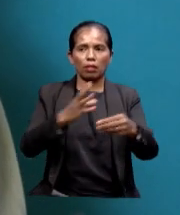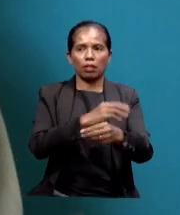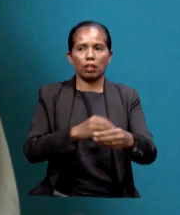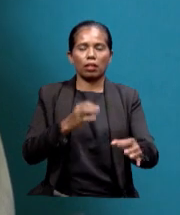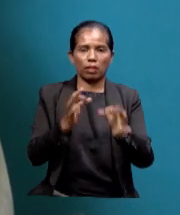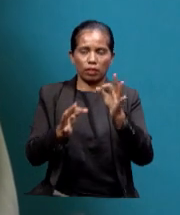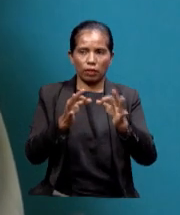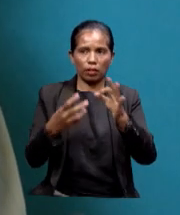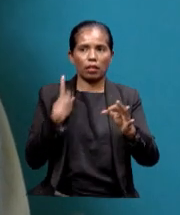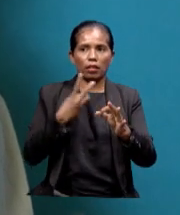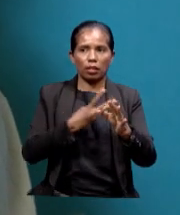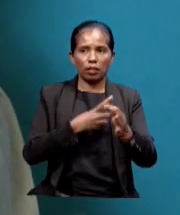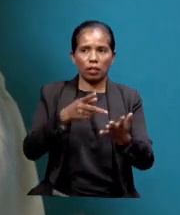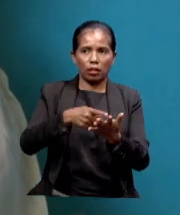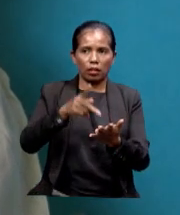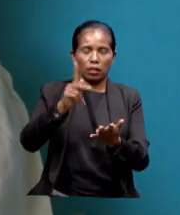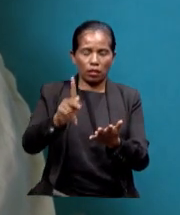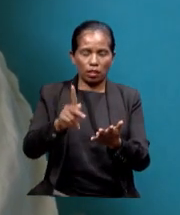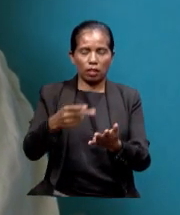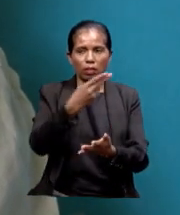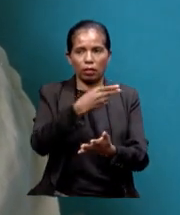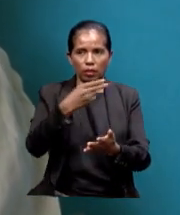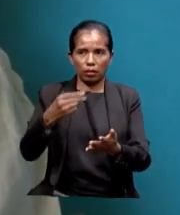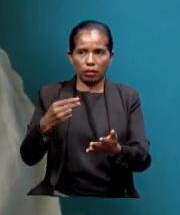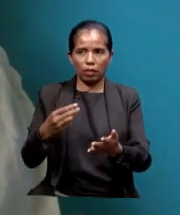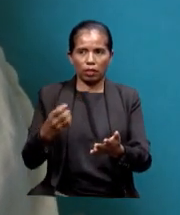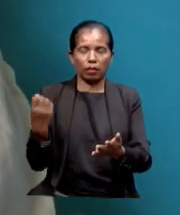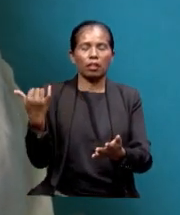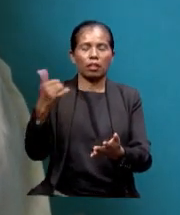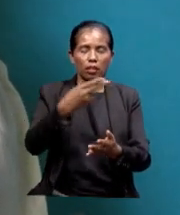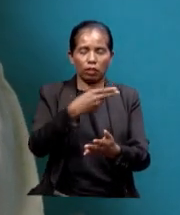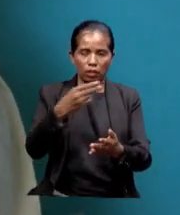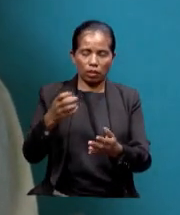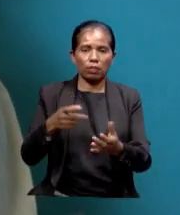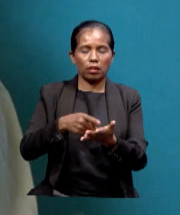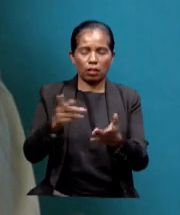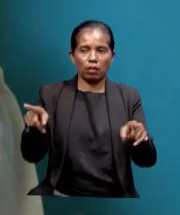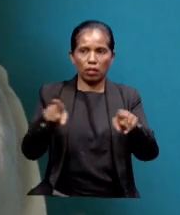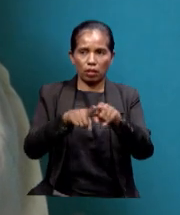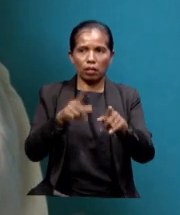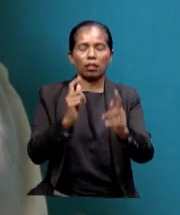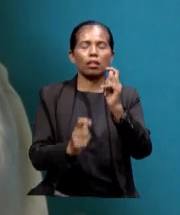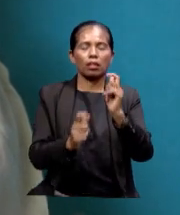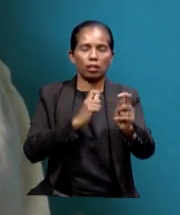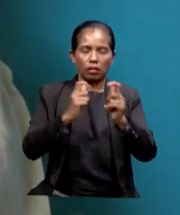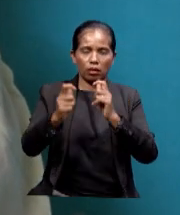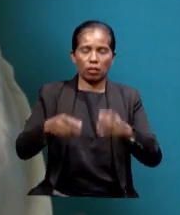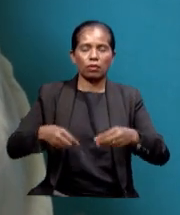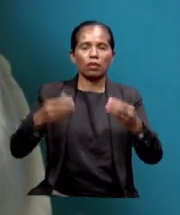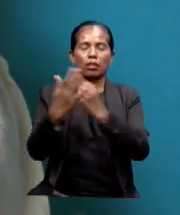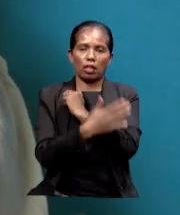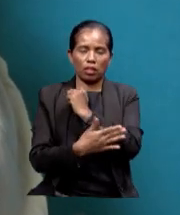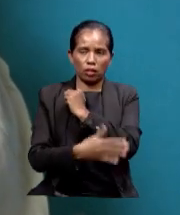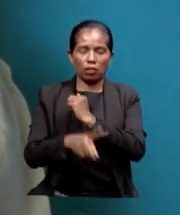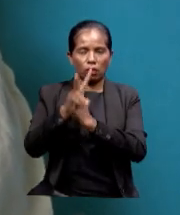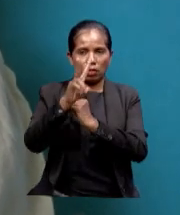karik ita se seluta tasha ba Indonesia Indonesia mos se halane sang tamba transporte nei se fornece usina san rua